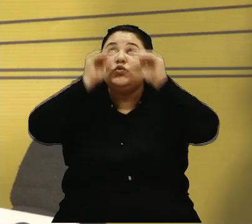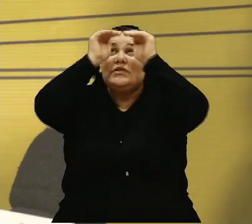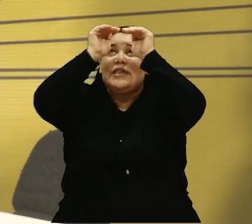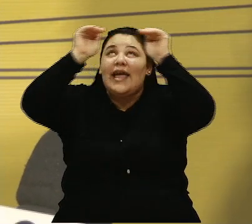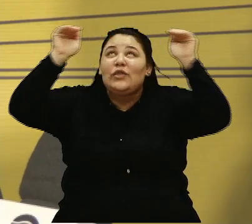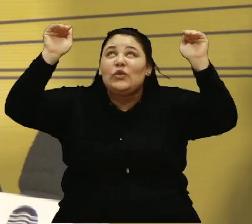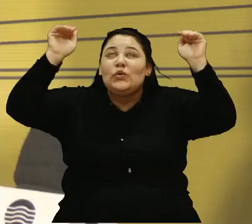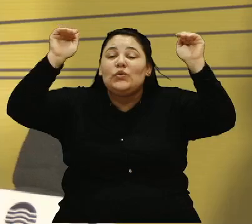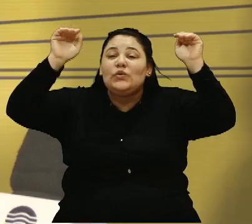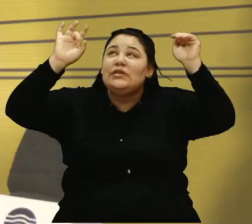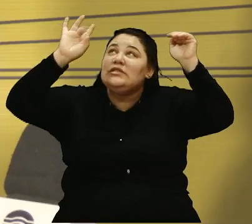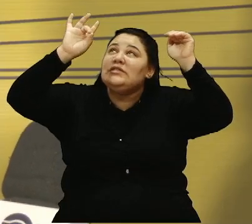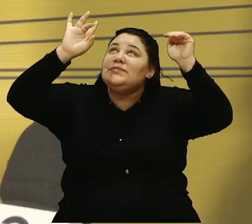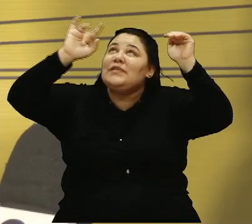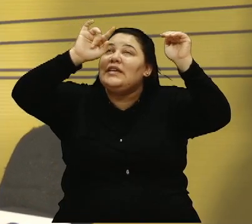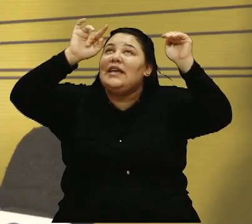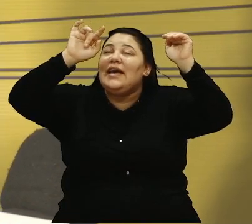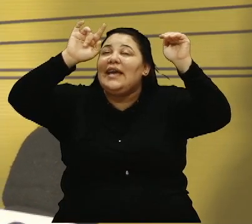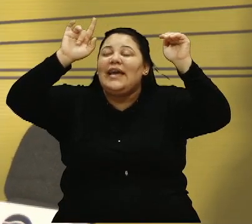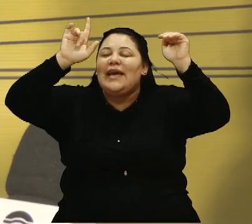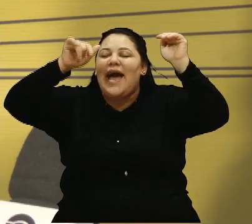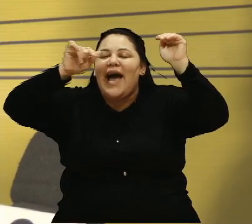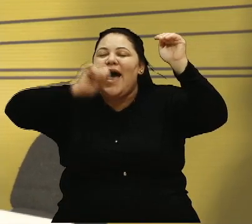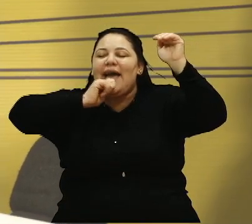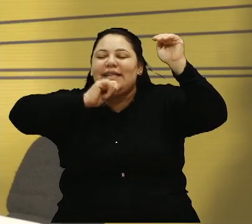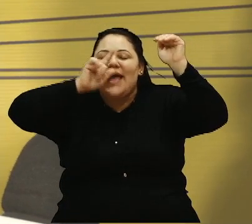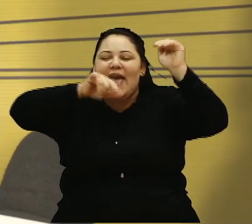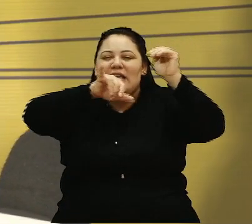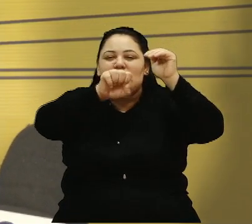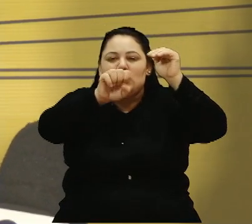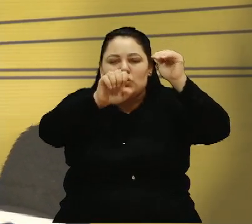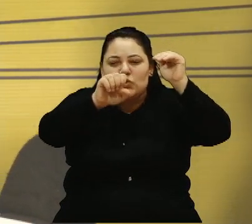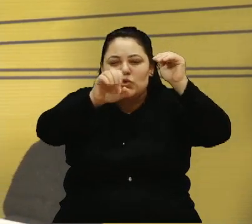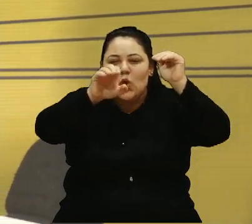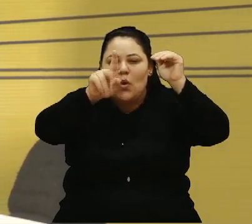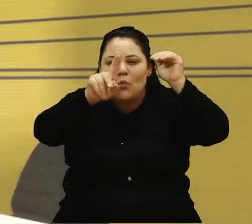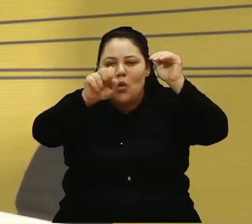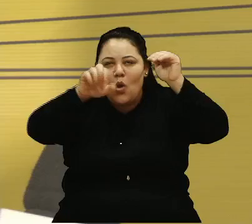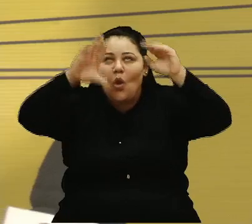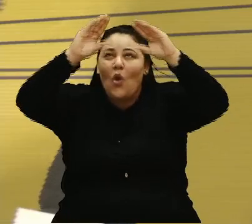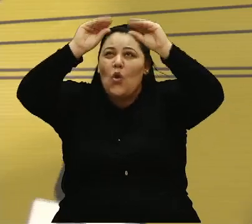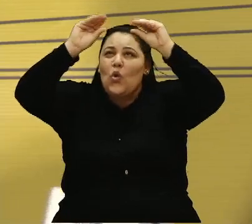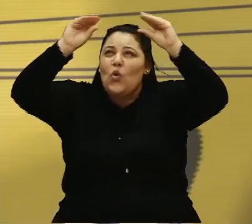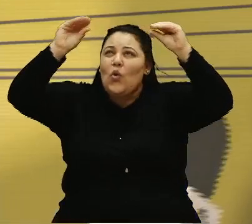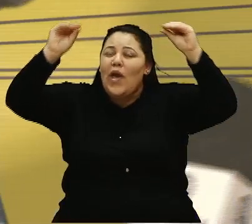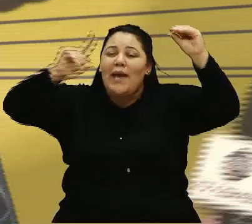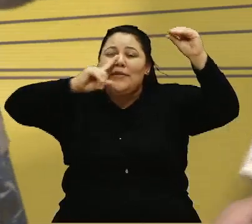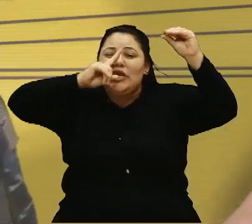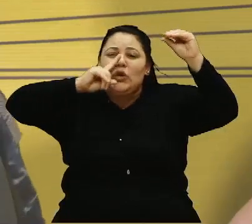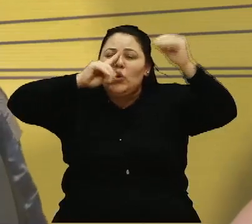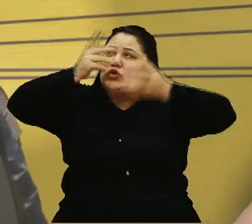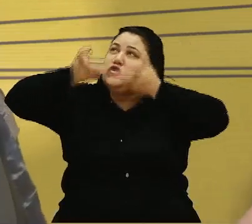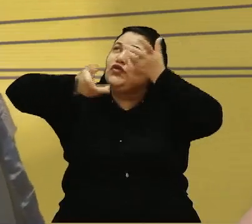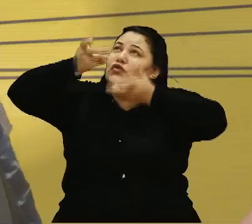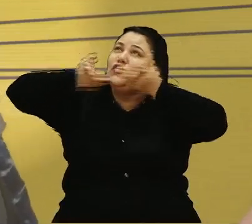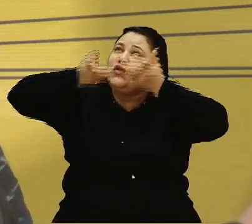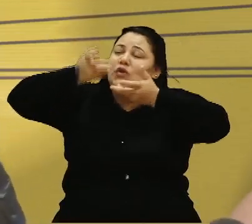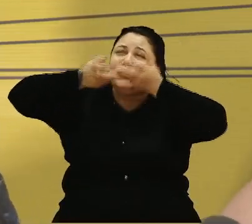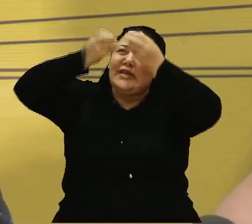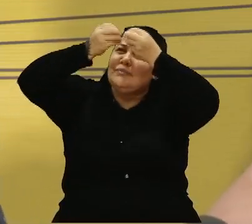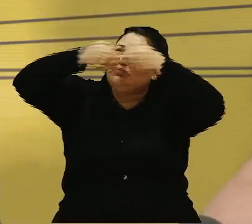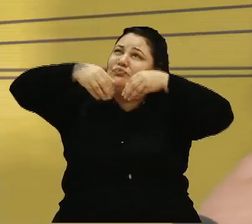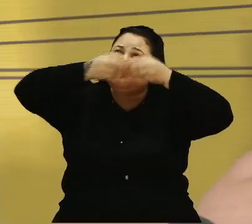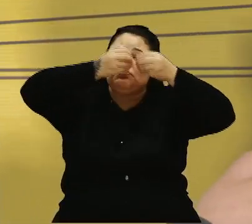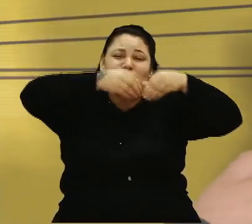né, de salas que são públicas, que abrigam objetos, e também a história de Caxias do Sul em precariedade. Exatamente.